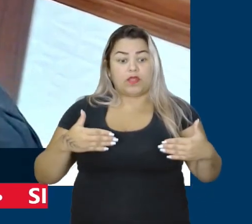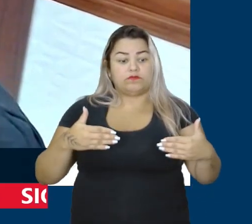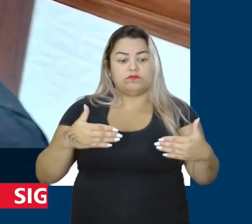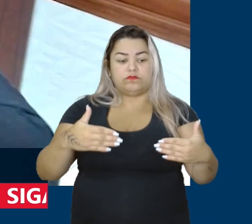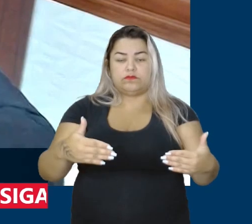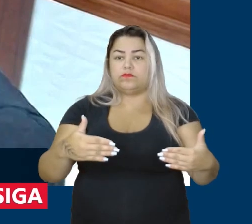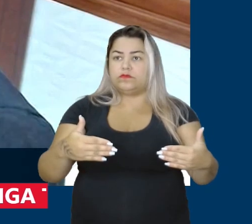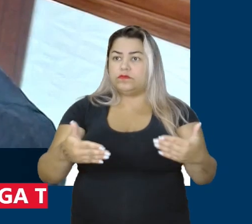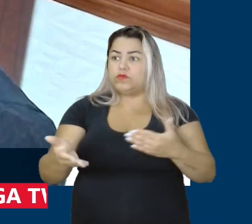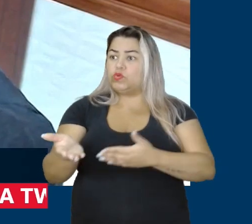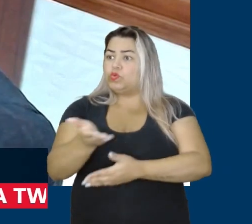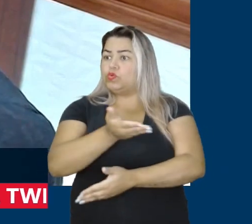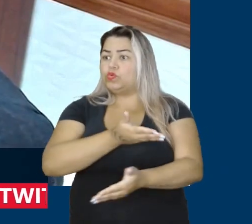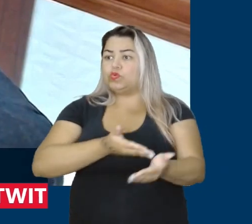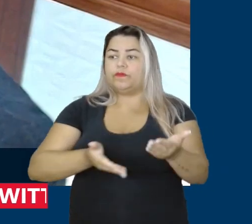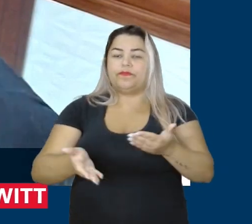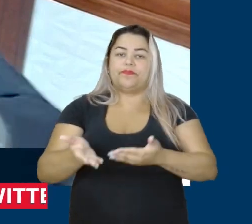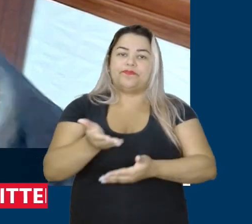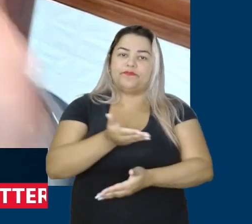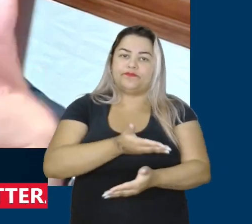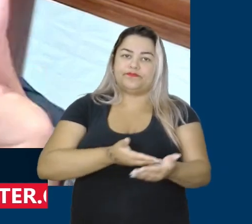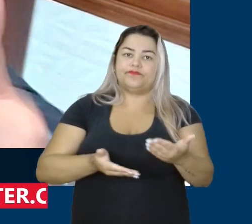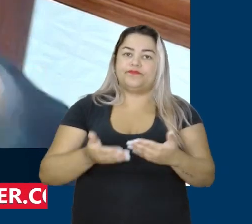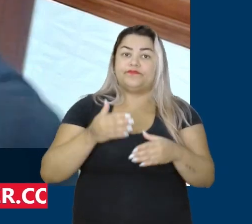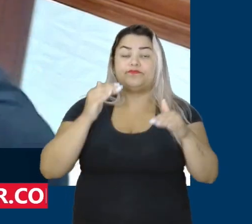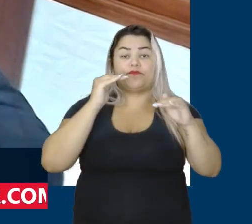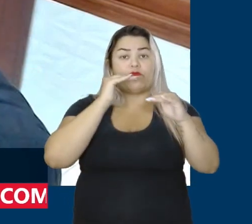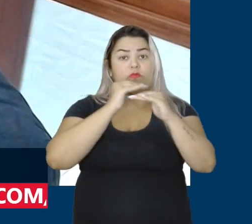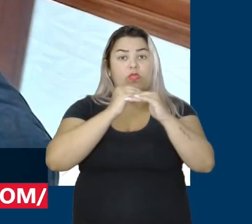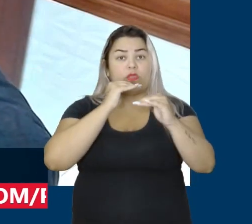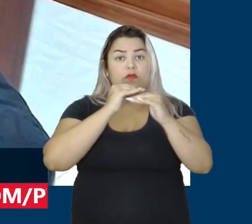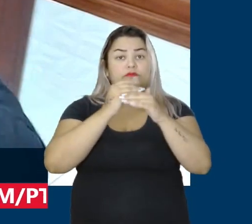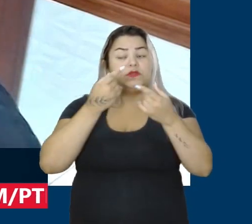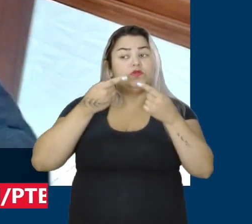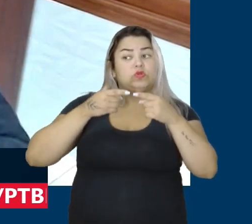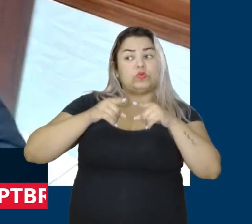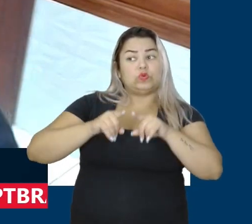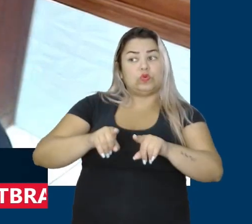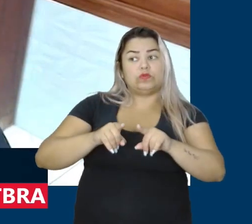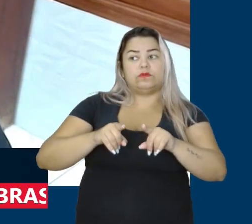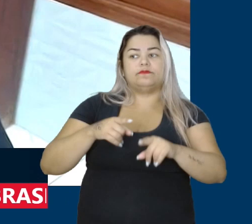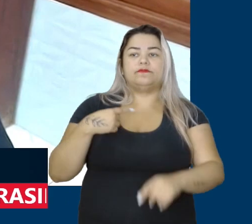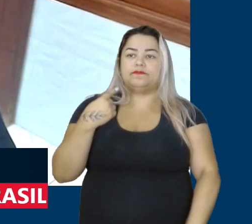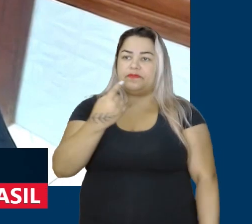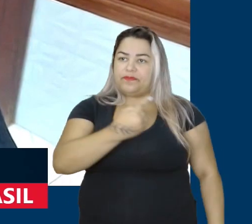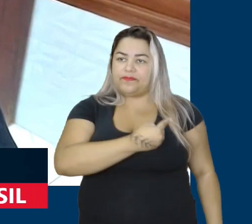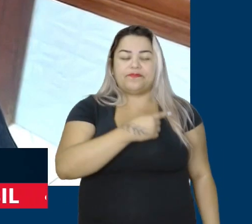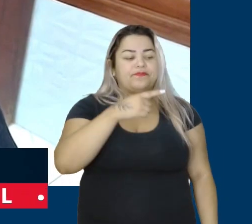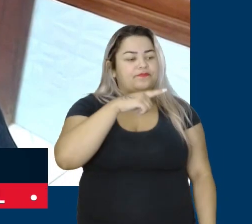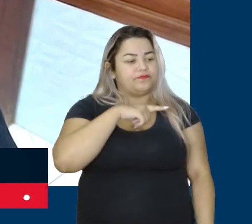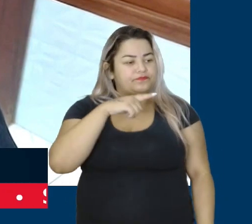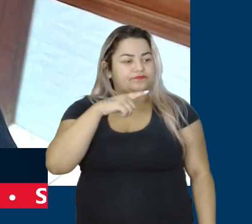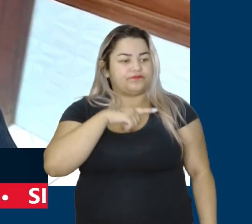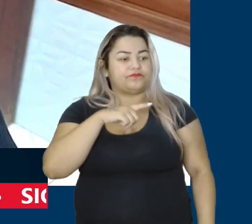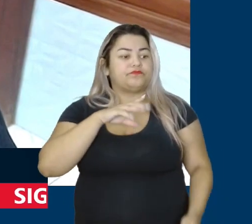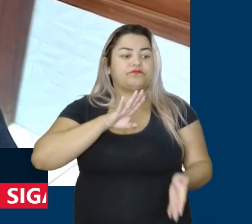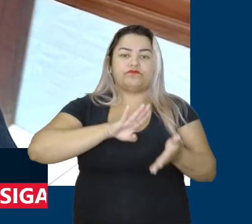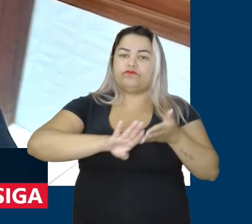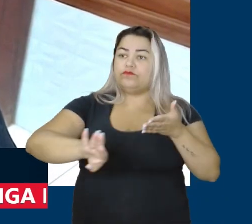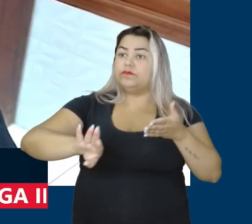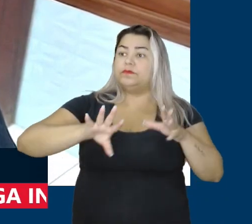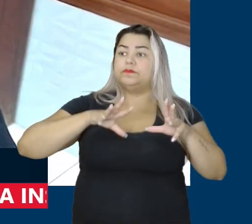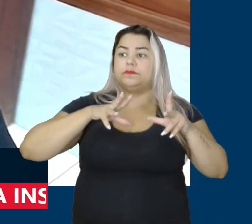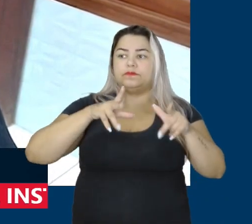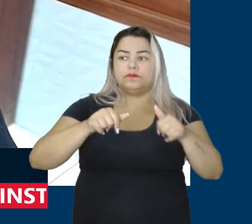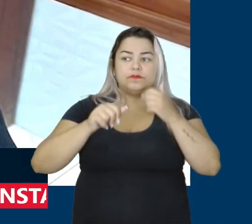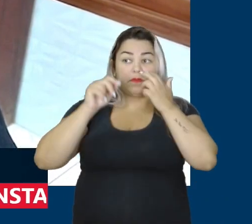interagissem, né, de forma igualitária nesse combate. Todos nós temos que combater todas as